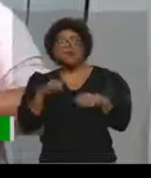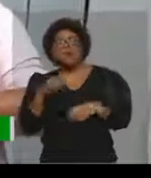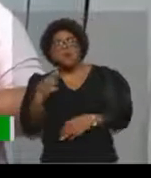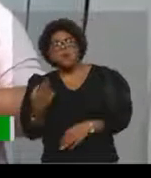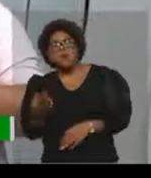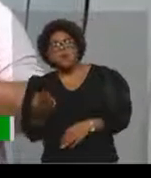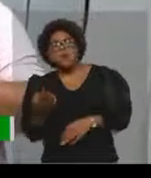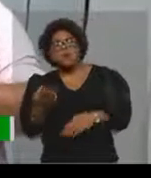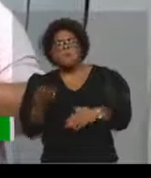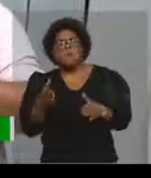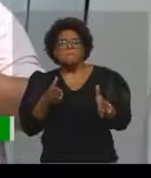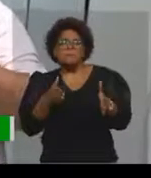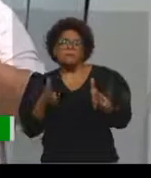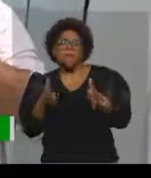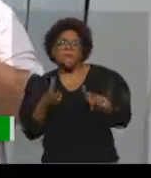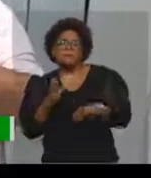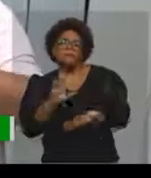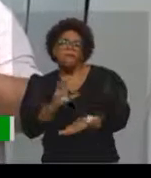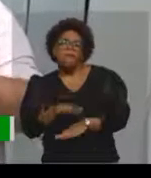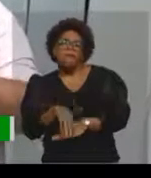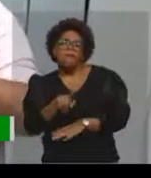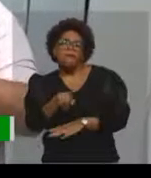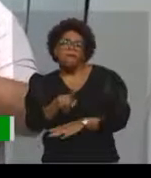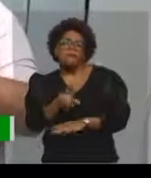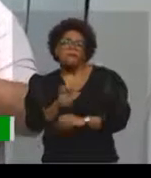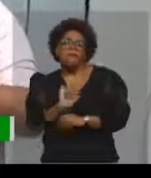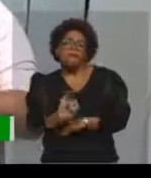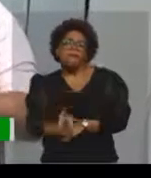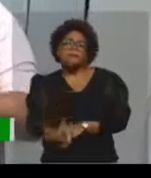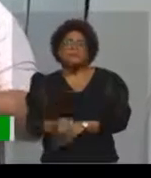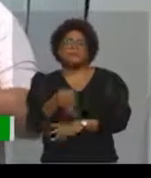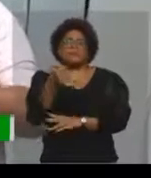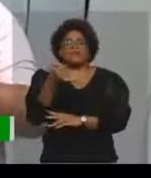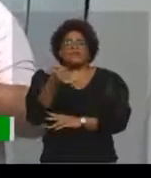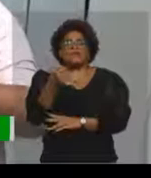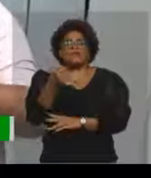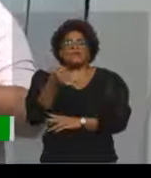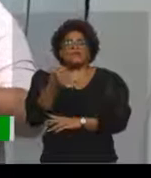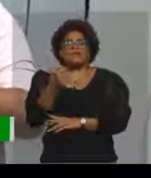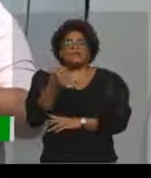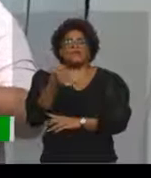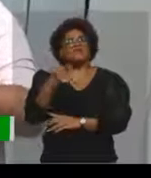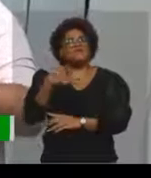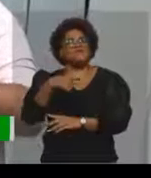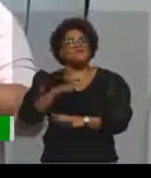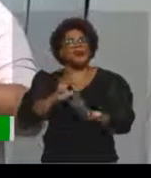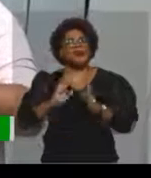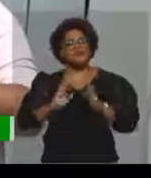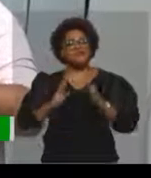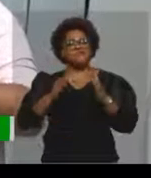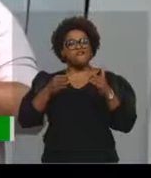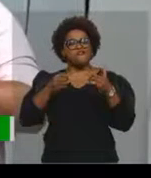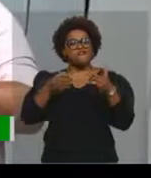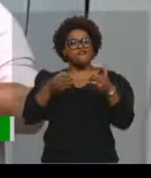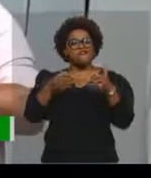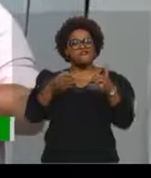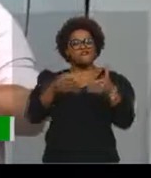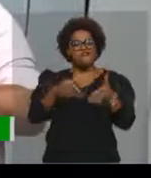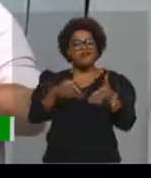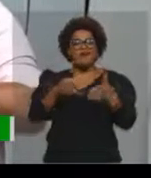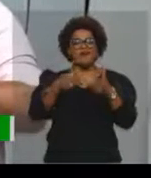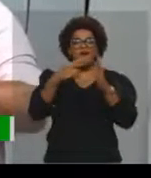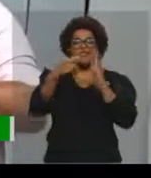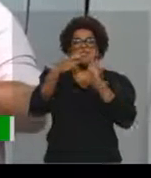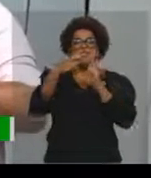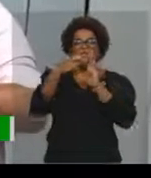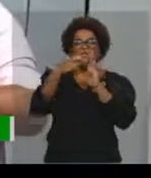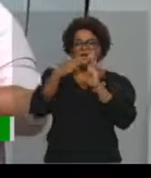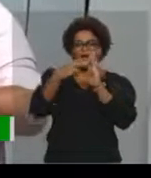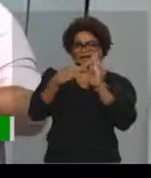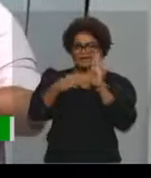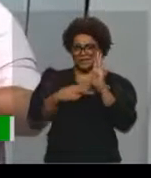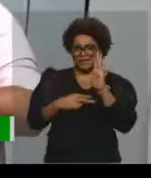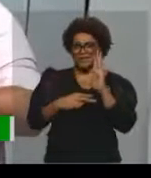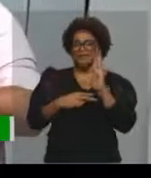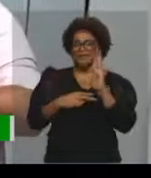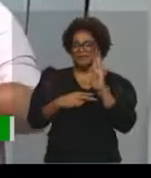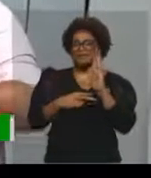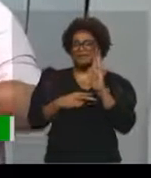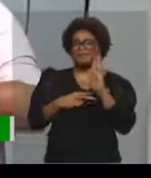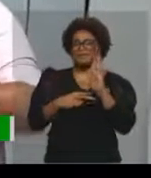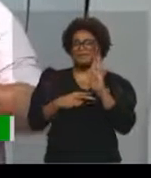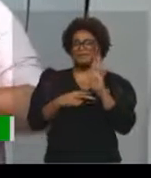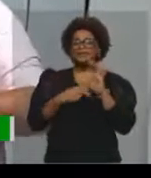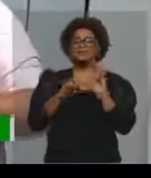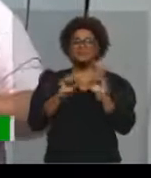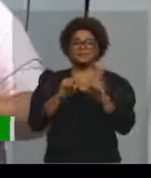da tarde. Então, dedique um tempo, tire ali um tempo do seu dia e se dedique a essa